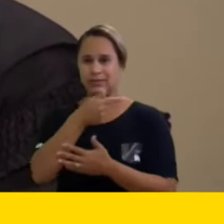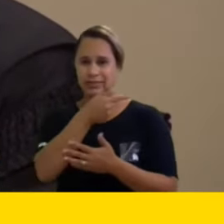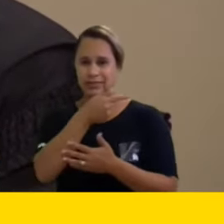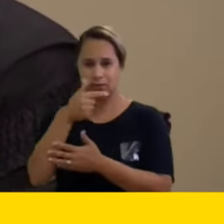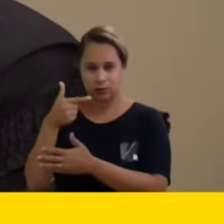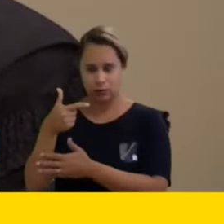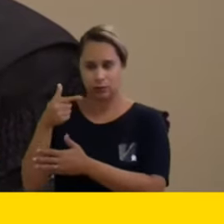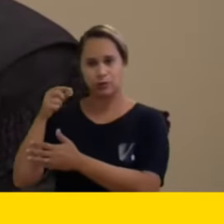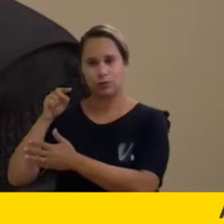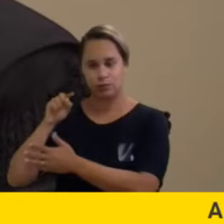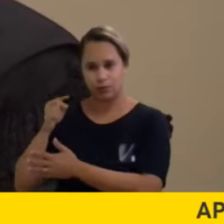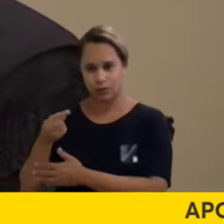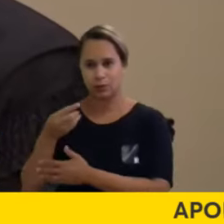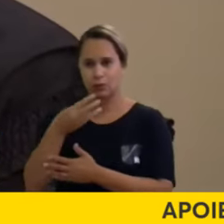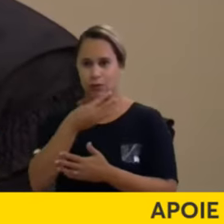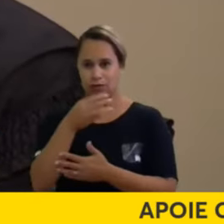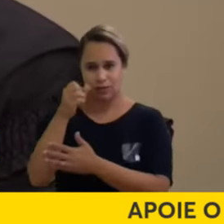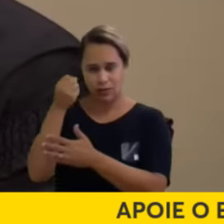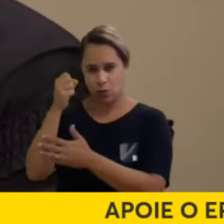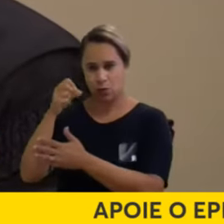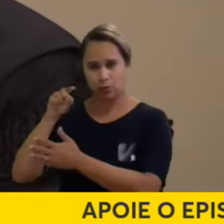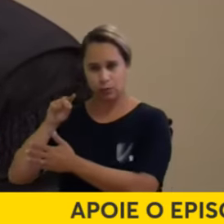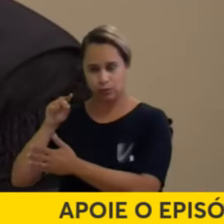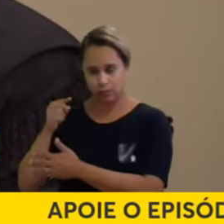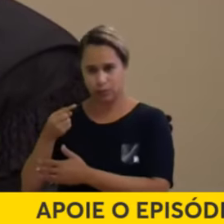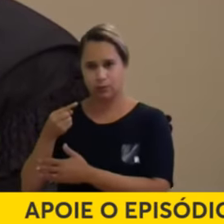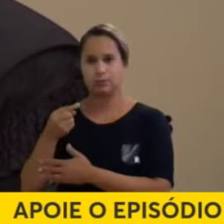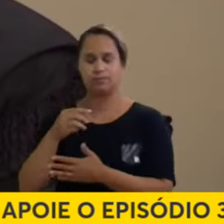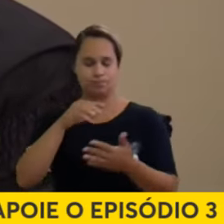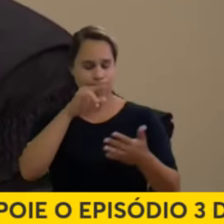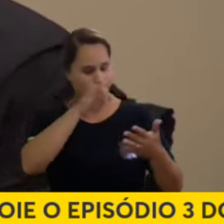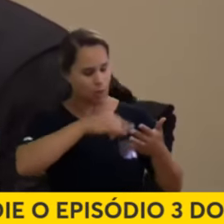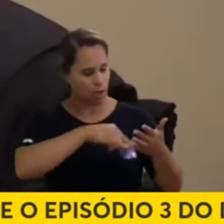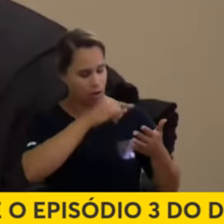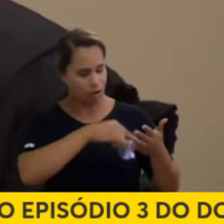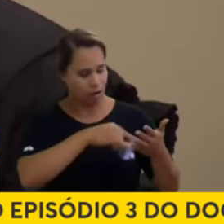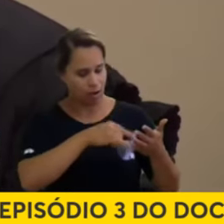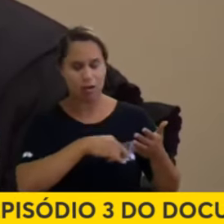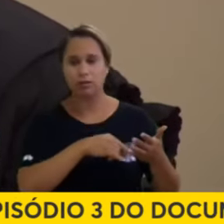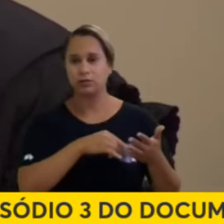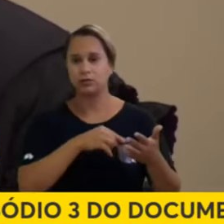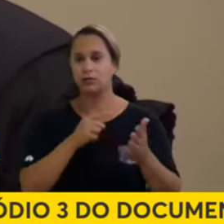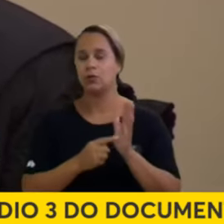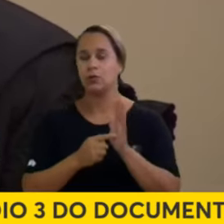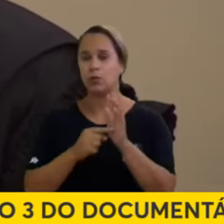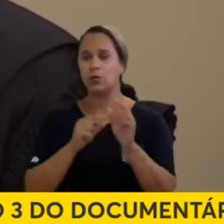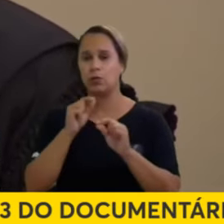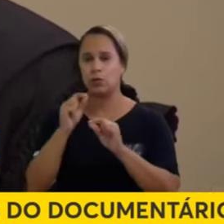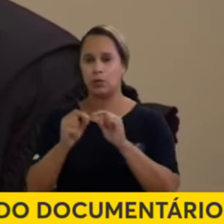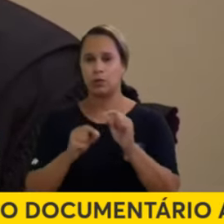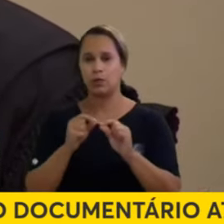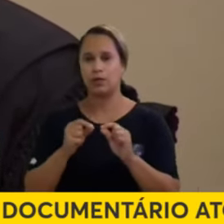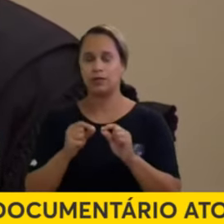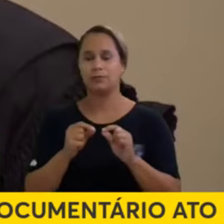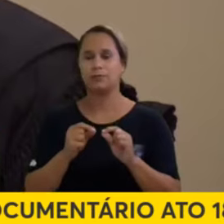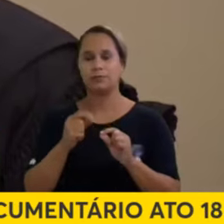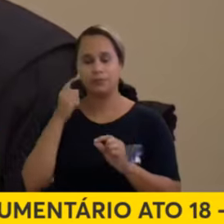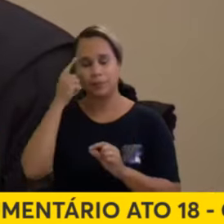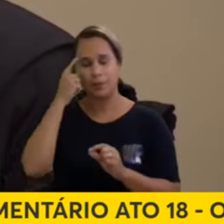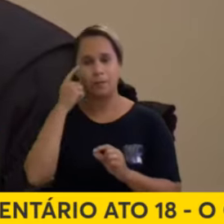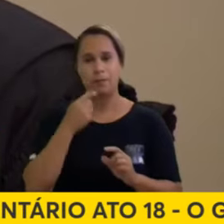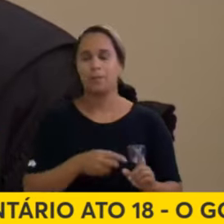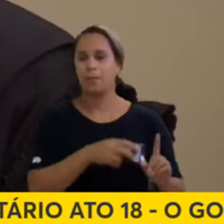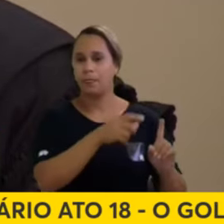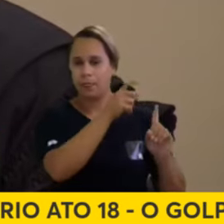48.000 para o período que indico da leitura das notas vê-se que além do transporte dos investigados Sérgio Mouro e Luiz Felipe Cunha